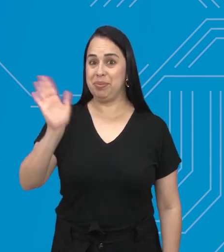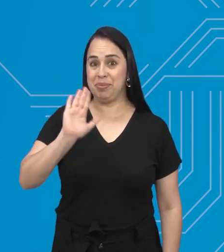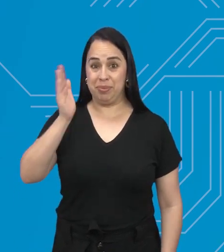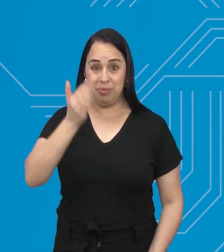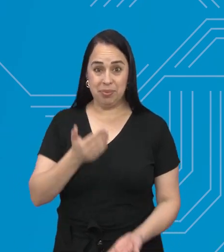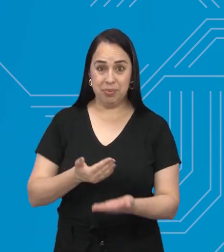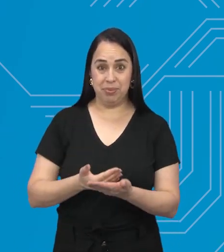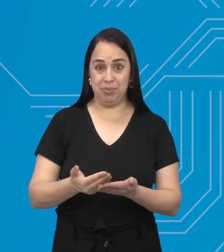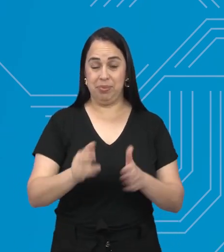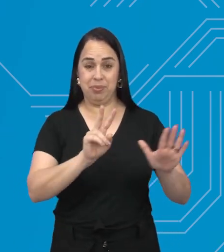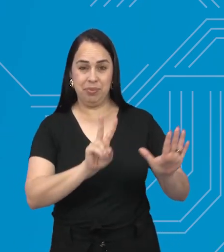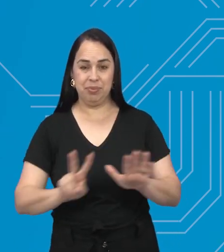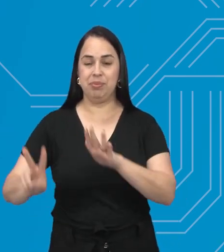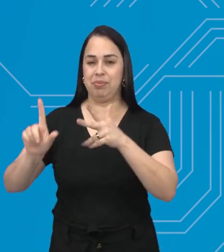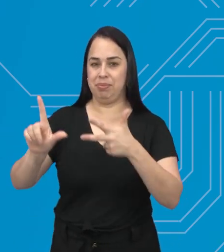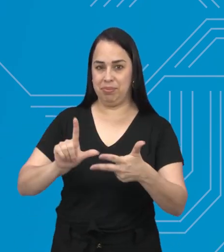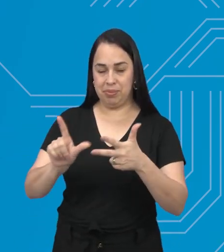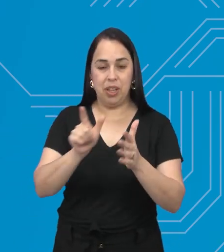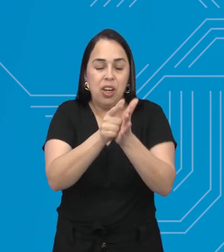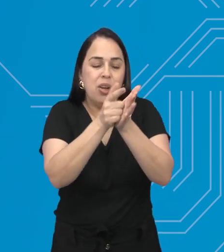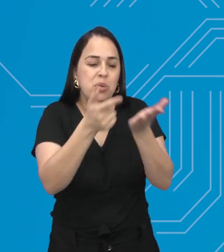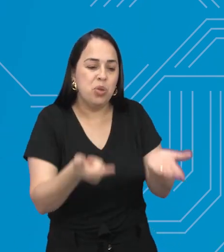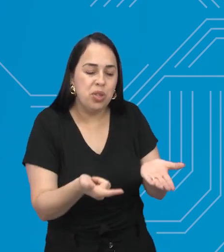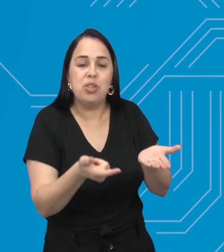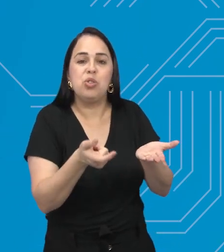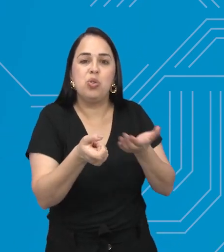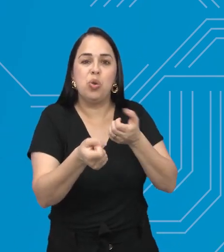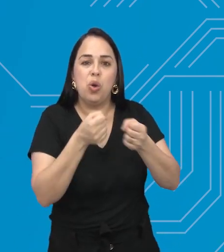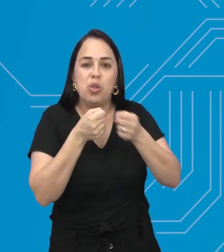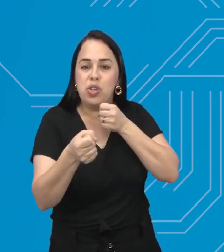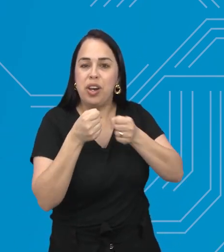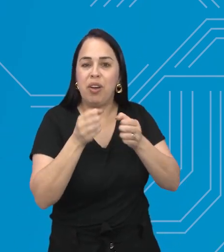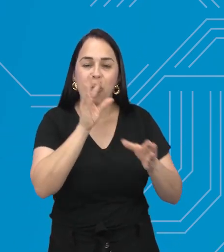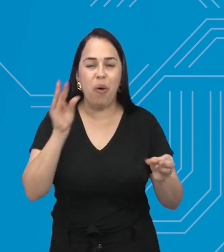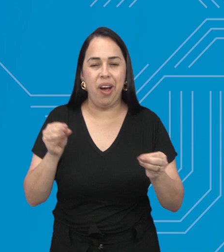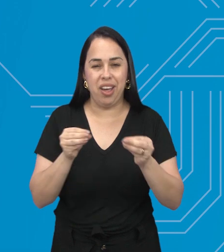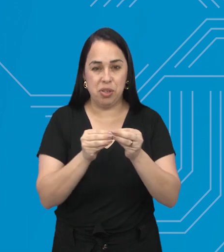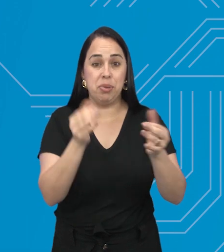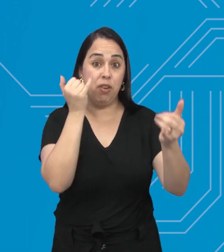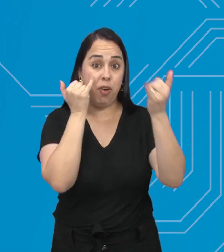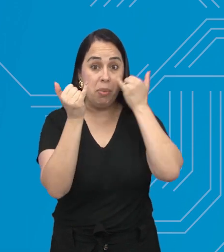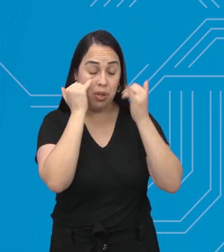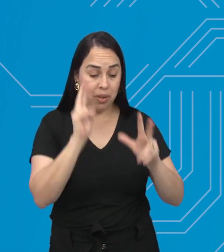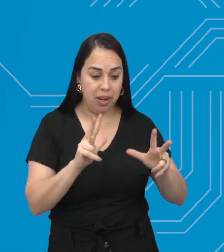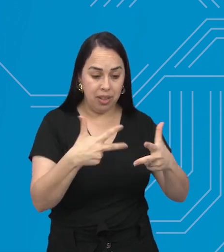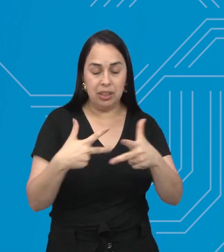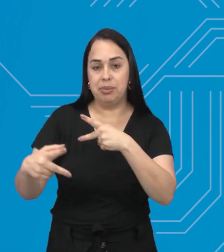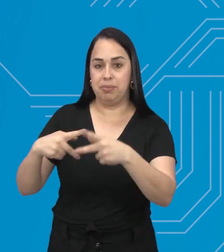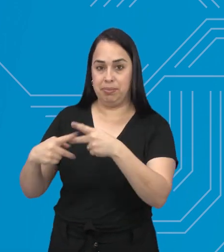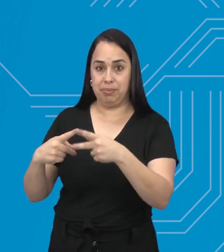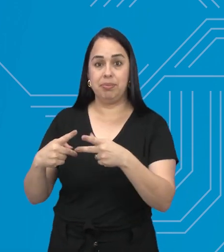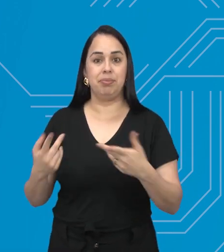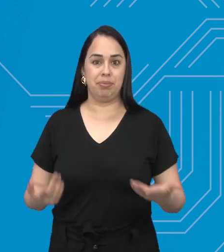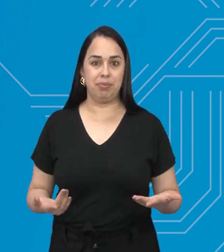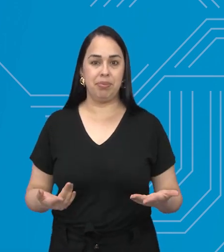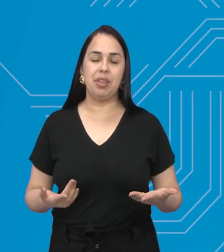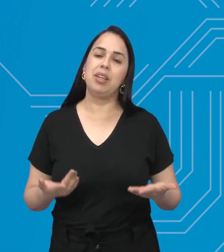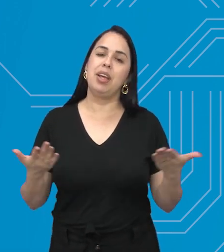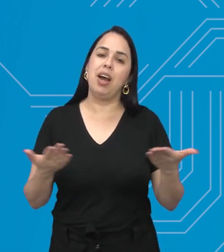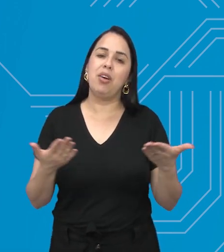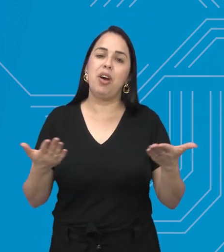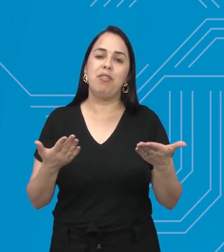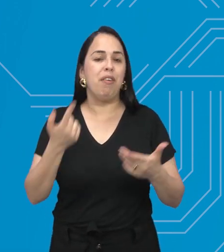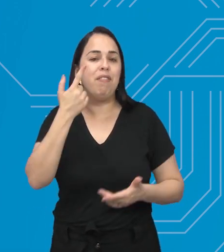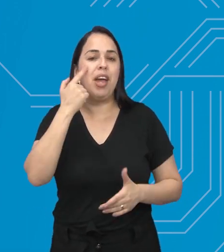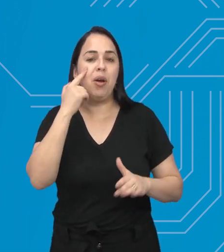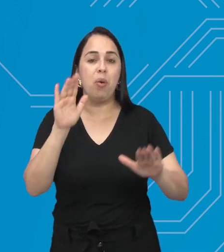Olá, está no ar o Semana Legislativa, o nosso telejornal com resumo das notícias que marcaram a semana aqui na Câmara e na nossa cidade. E